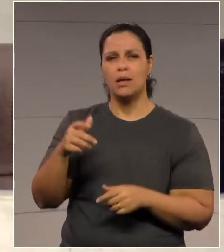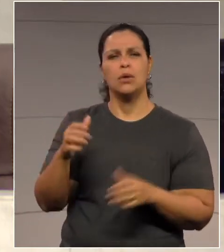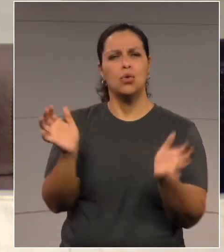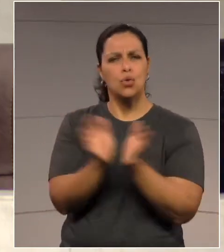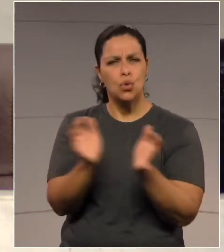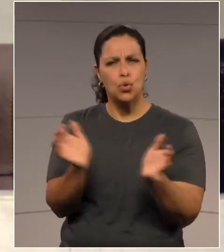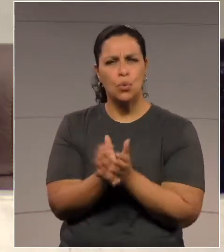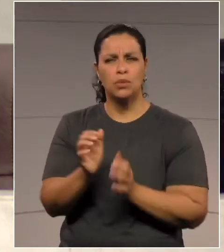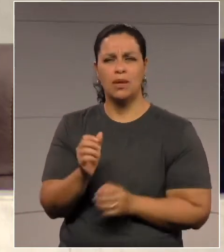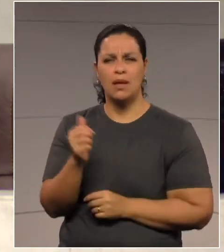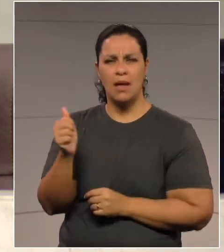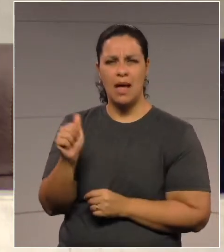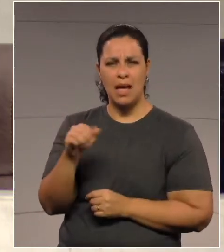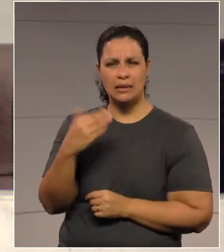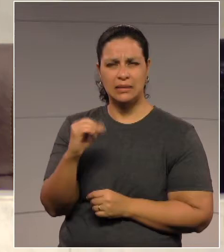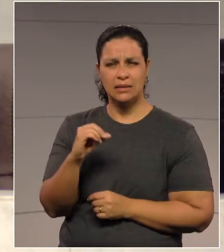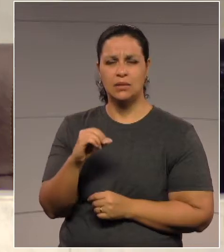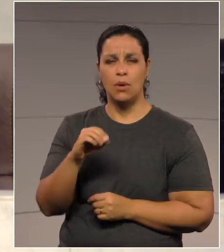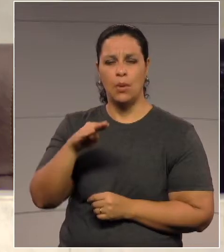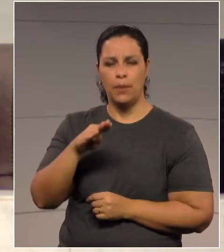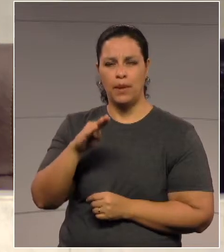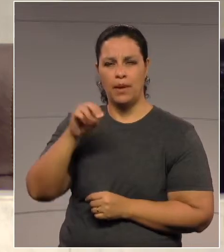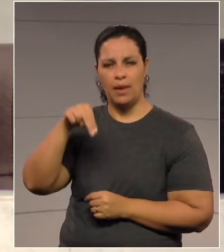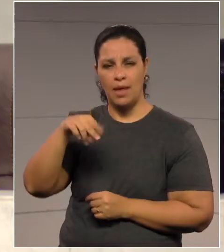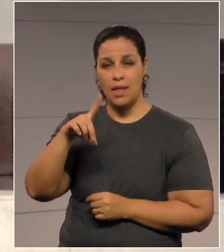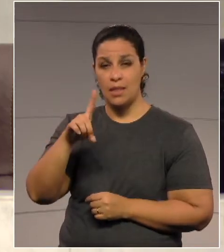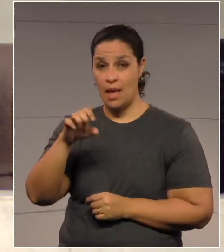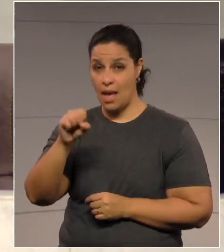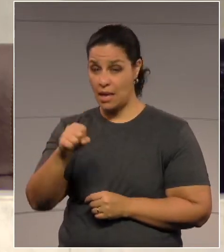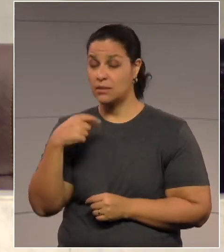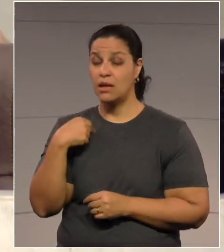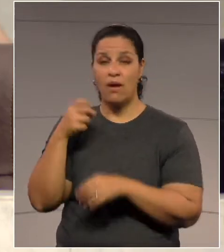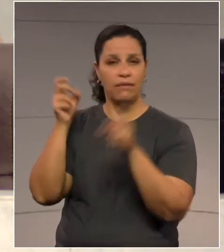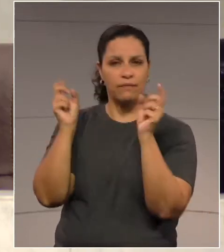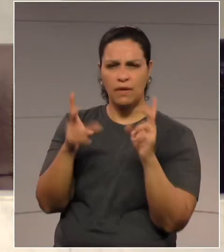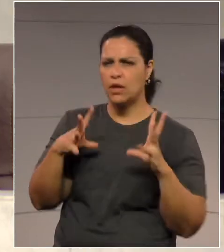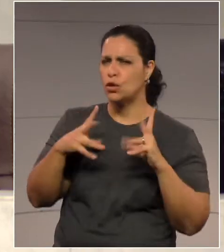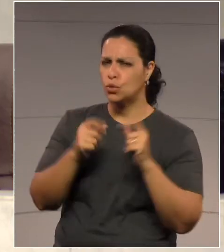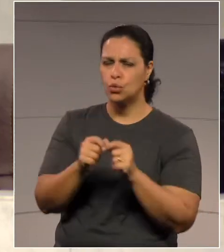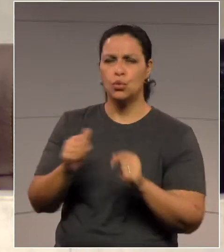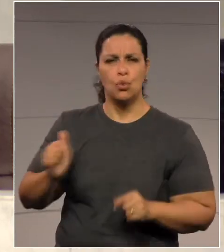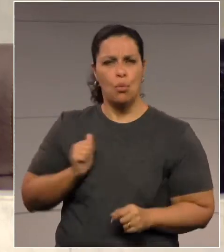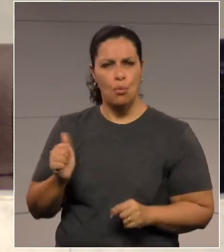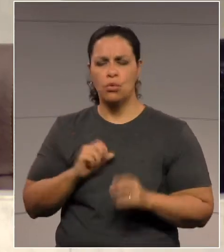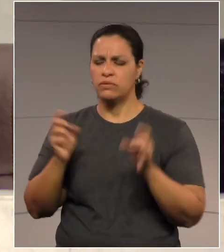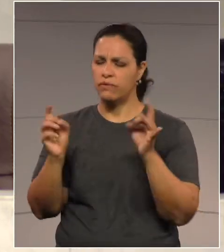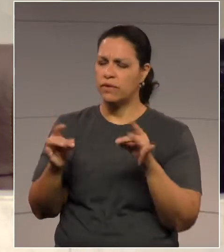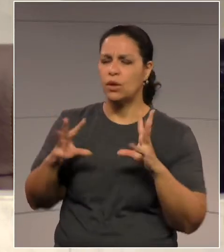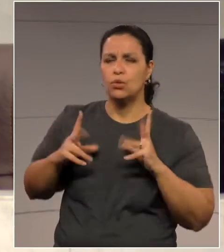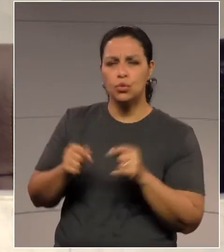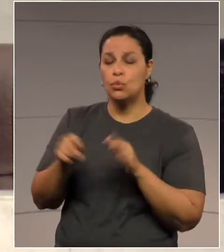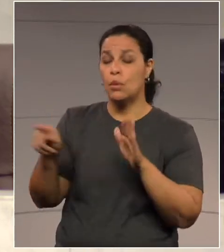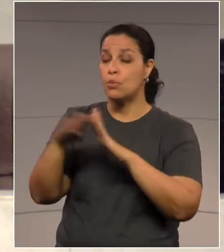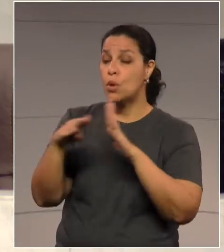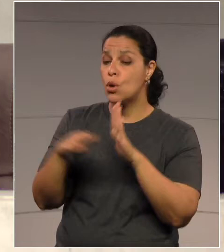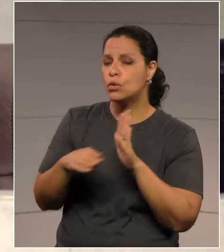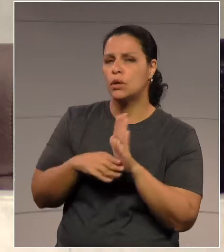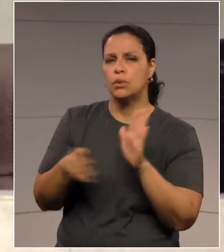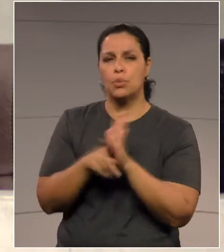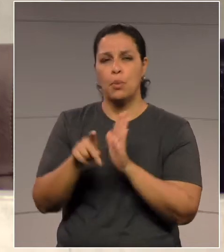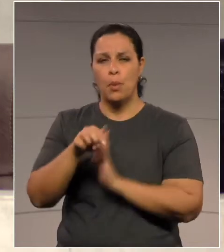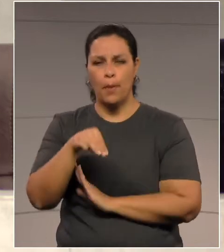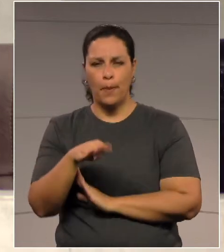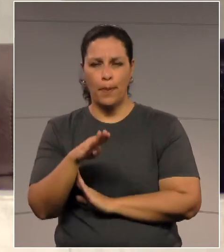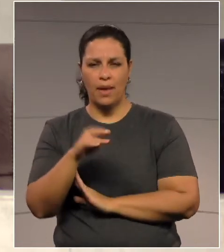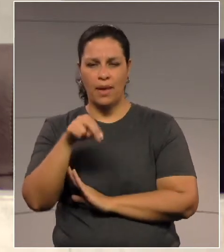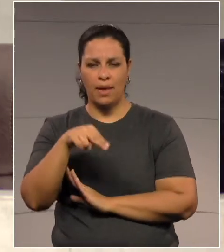BNDES vai vender a sua participação na Copel, já está no plano de programação de trabalho deles,